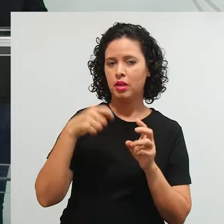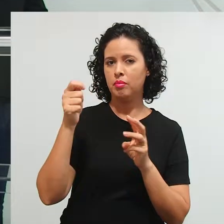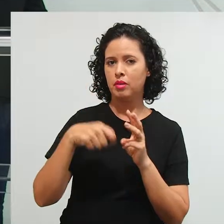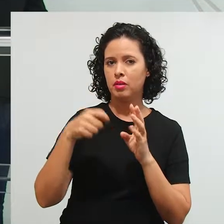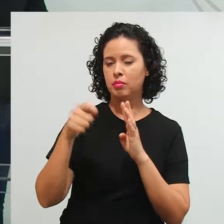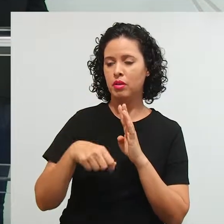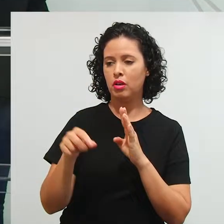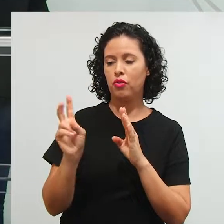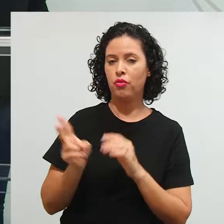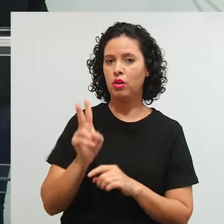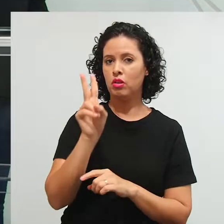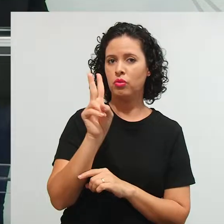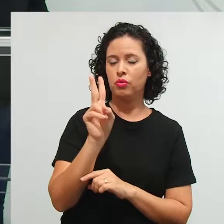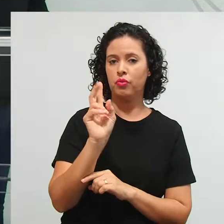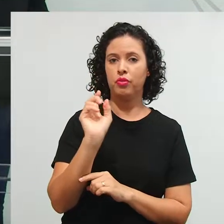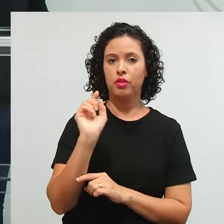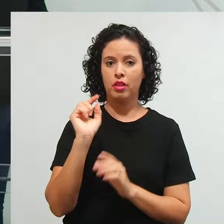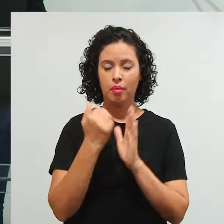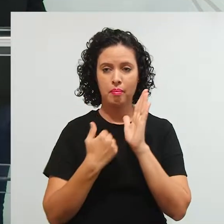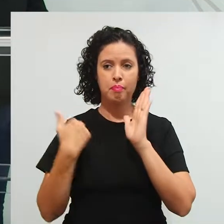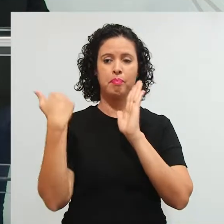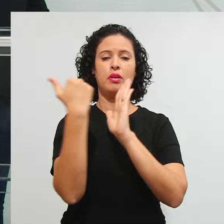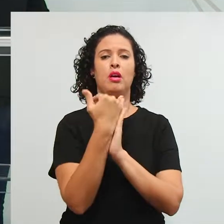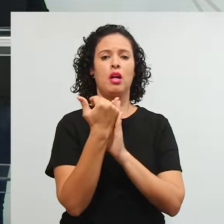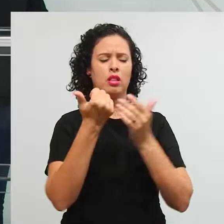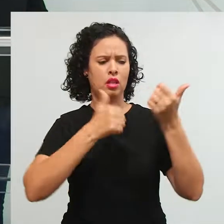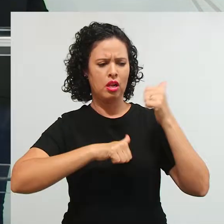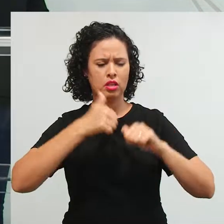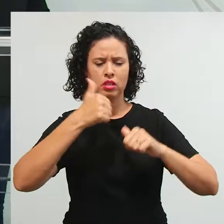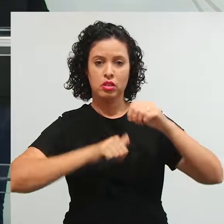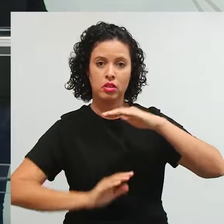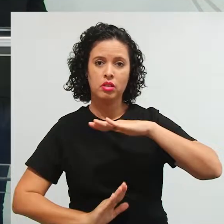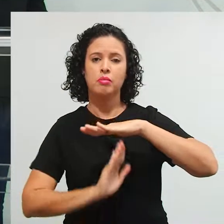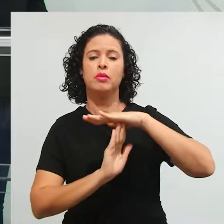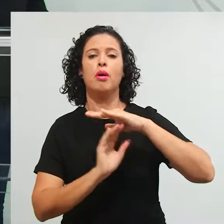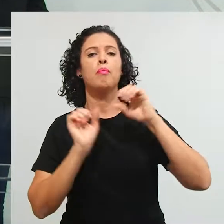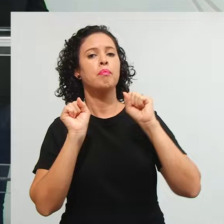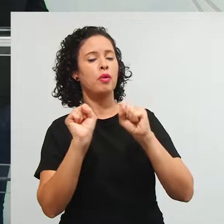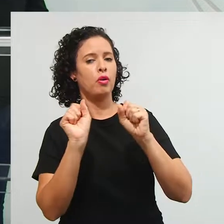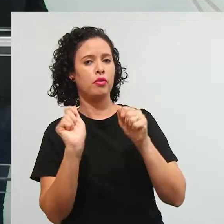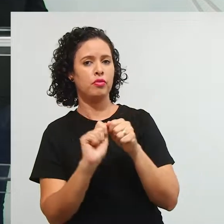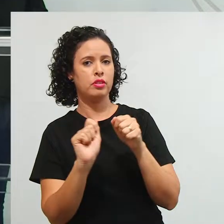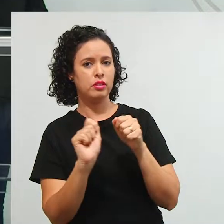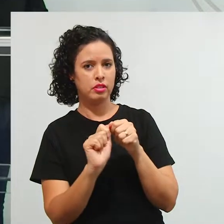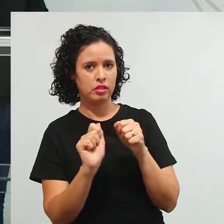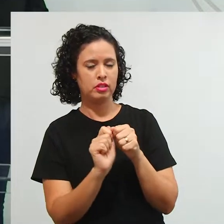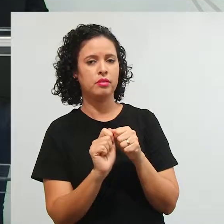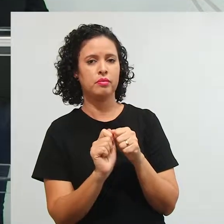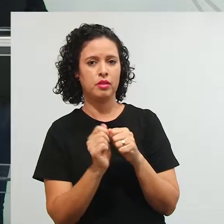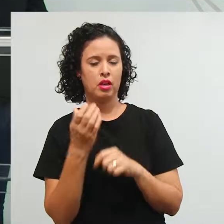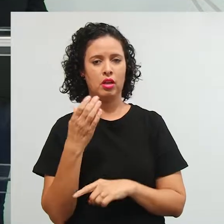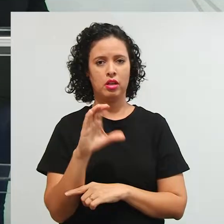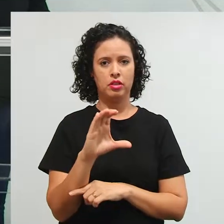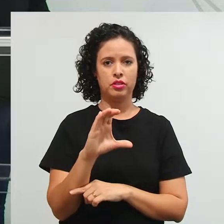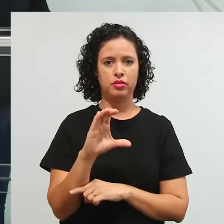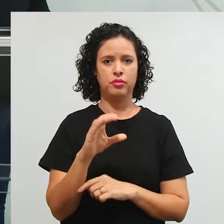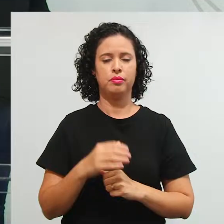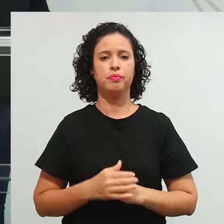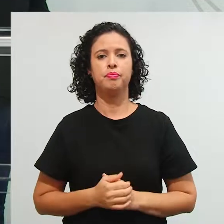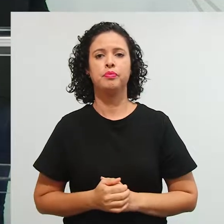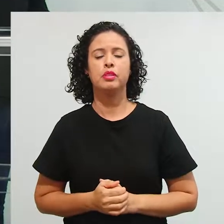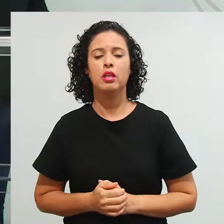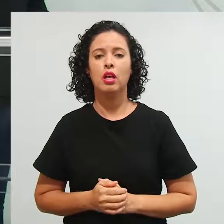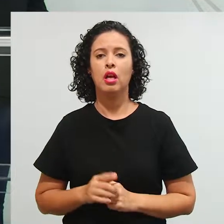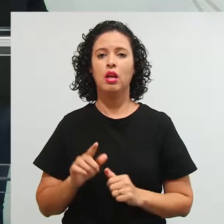valores. Então, a partir daí, analisando os limites, ele pode fazer uma operação de crédito. Então, quando ele fizer